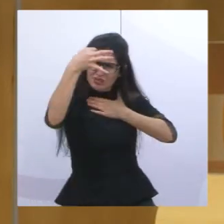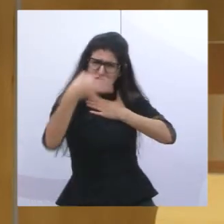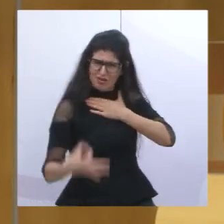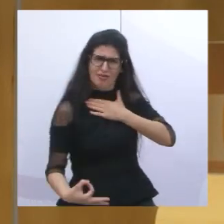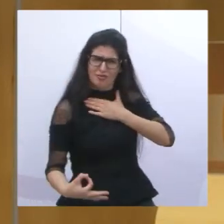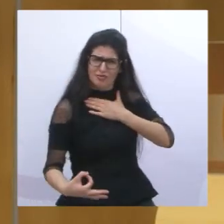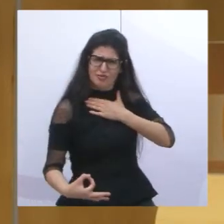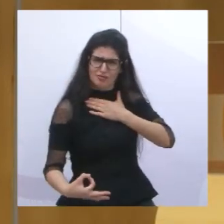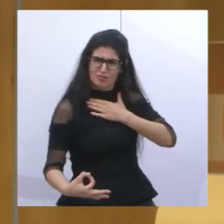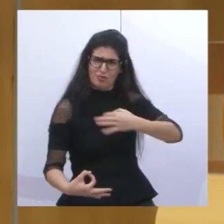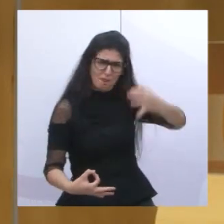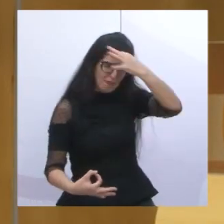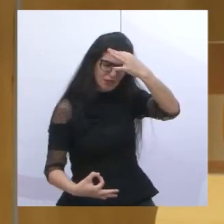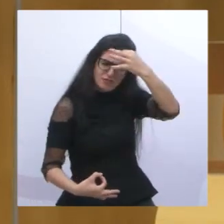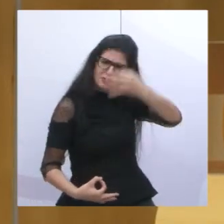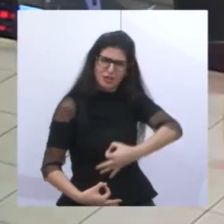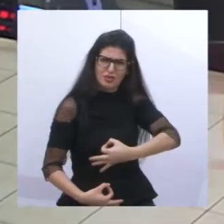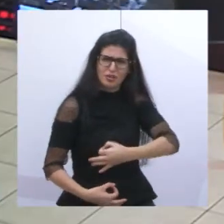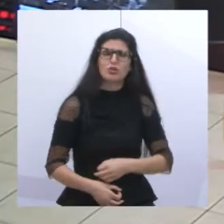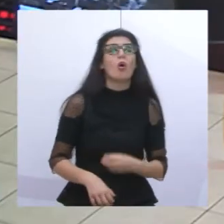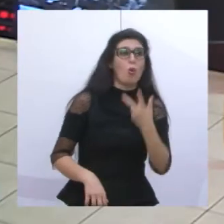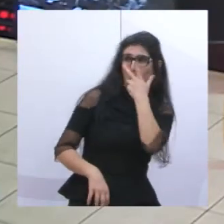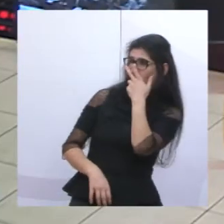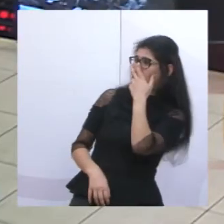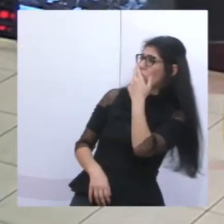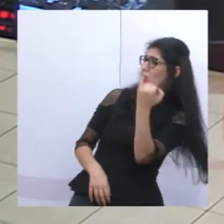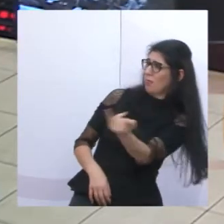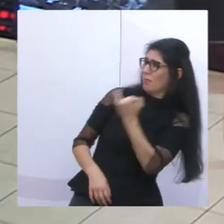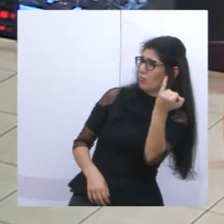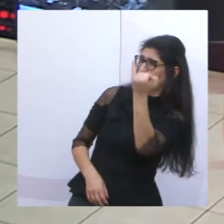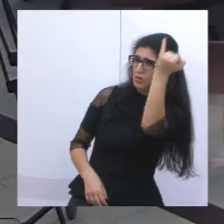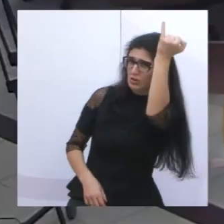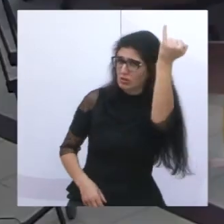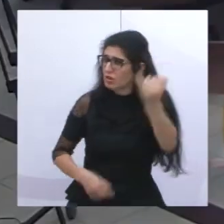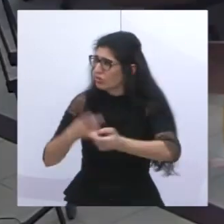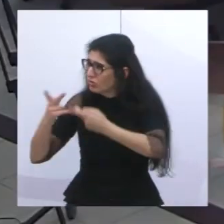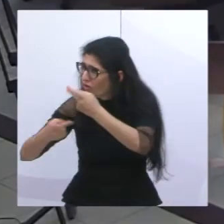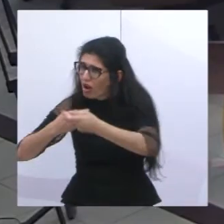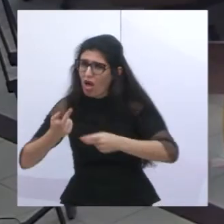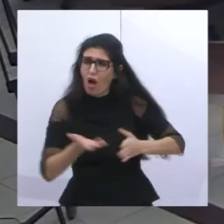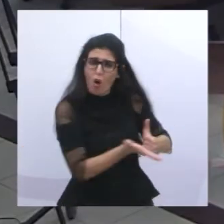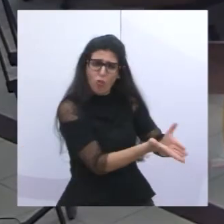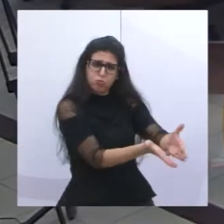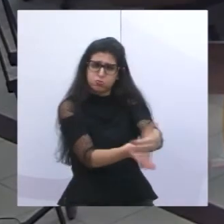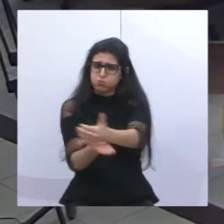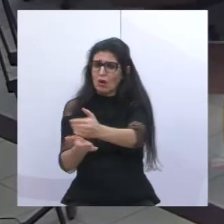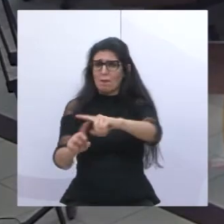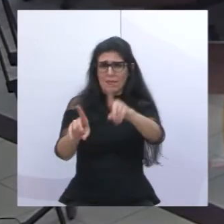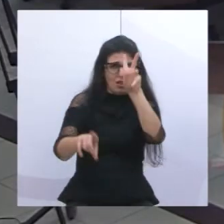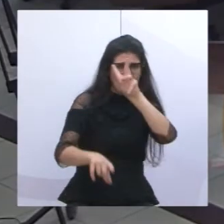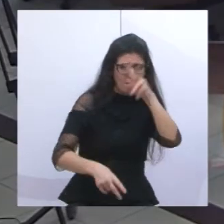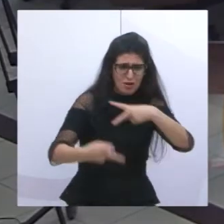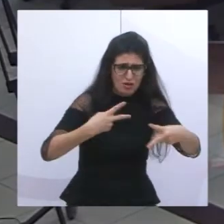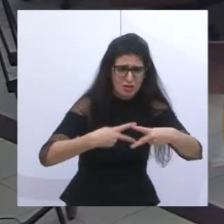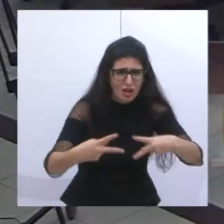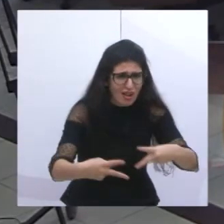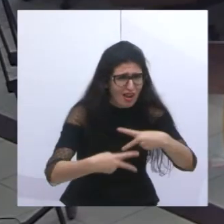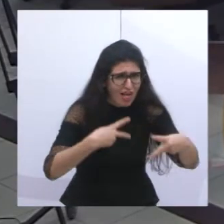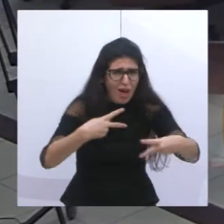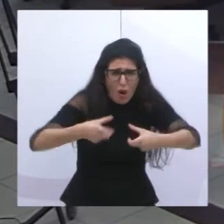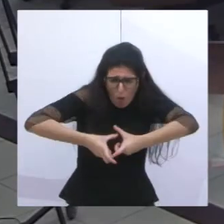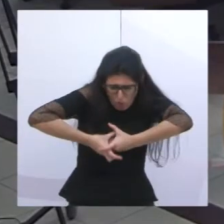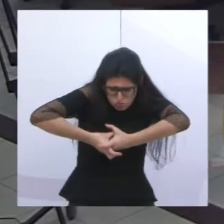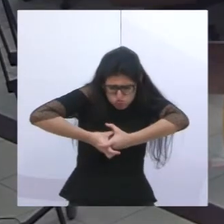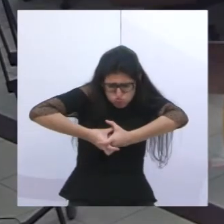E Abner, acho importante a sua colocação com relação ao orçamento, mas nós temos que lembrar que a população de São José é 3 vezes maior que a